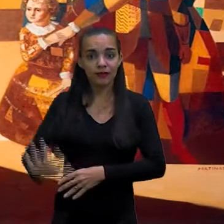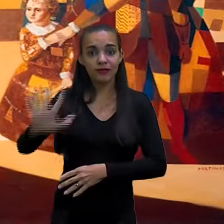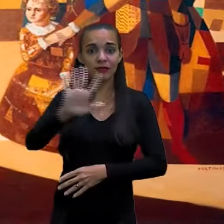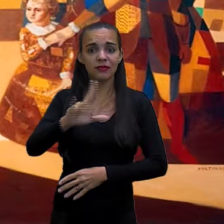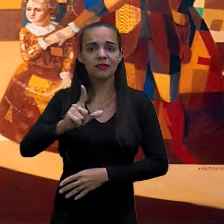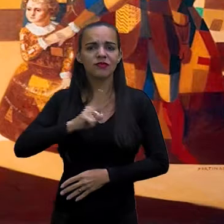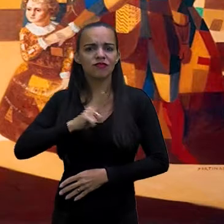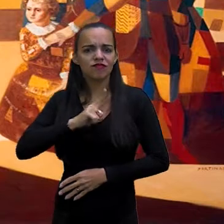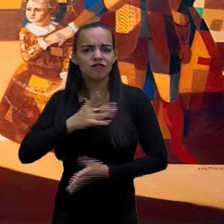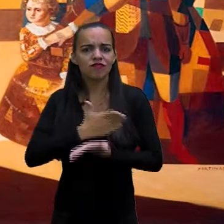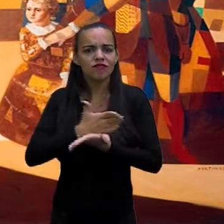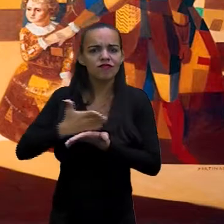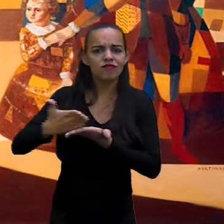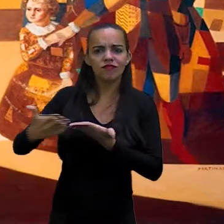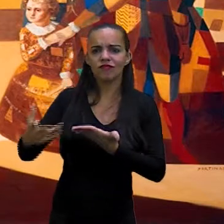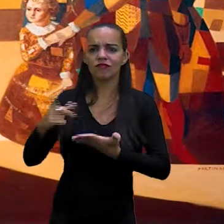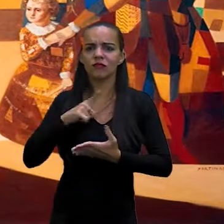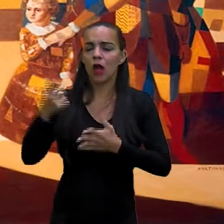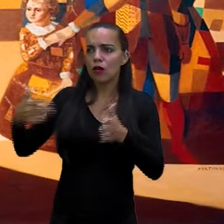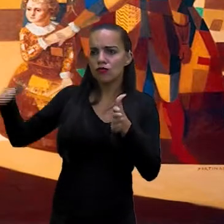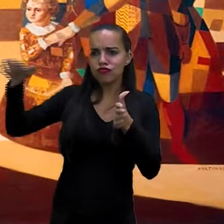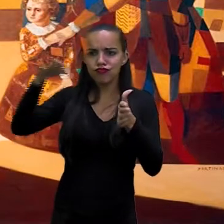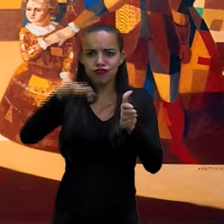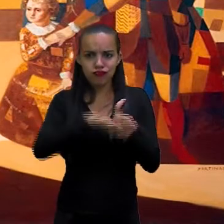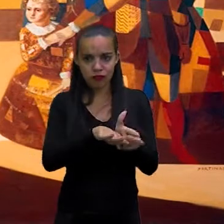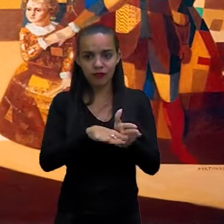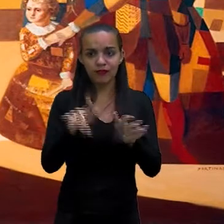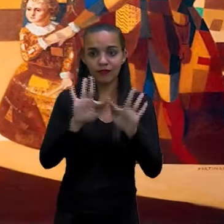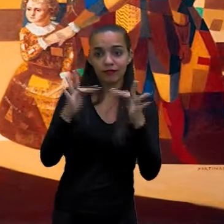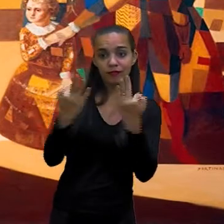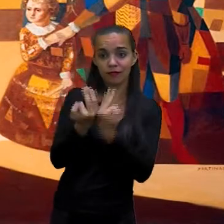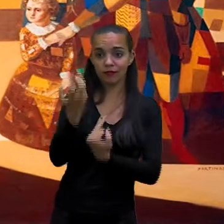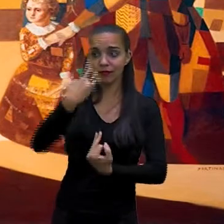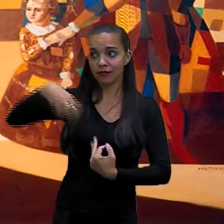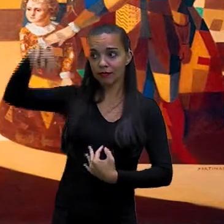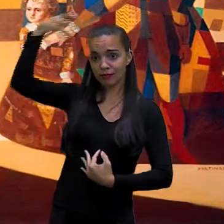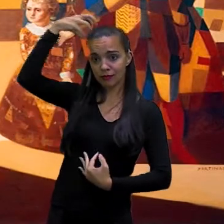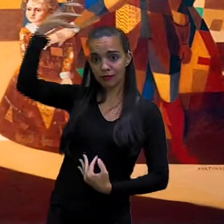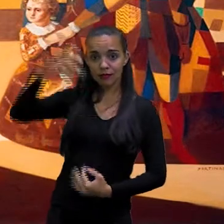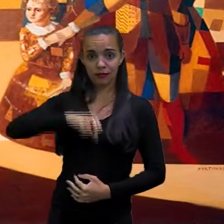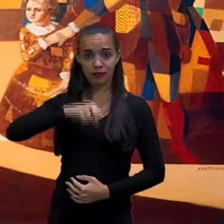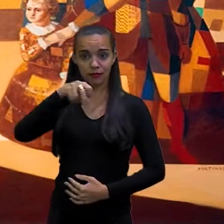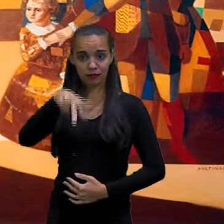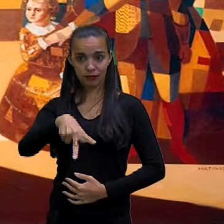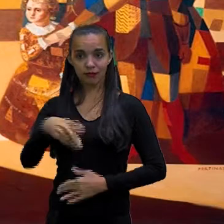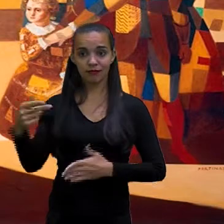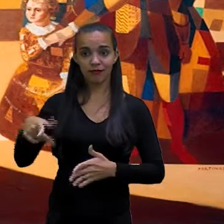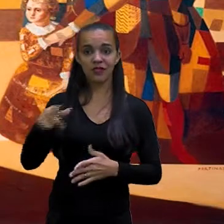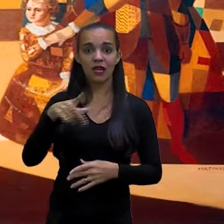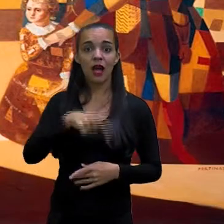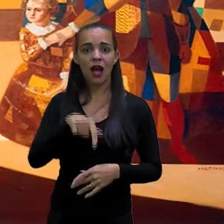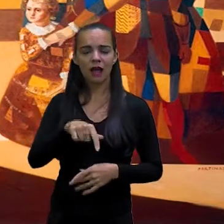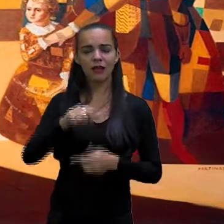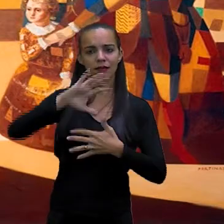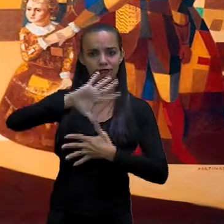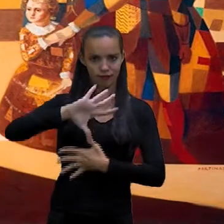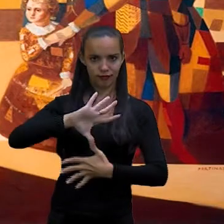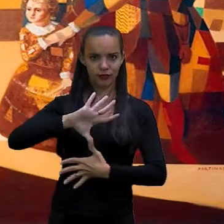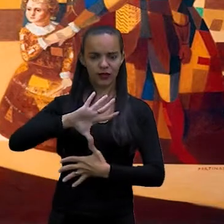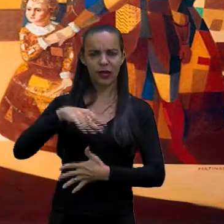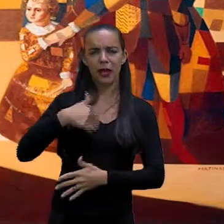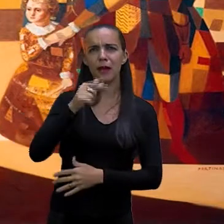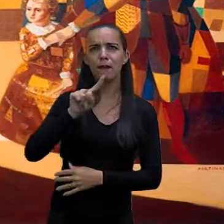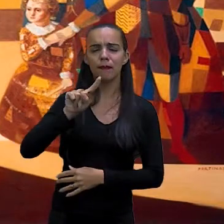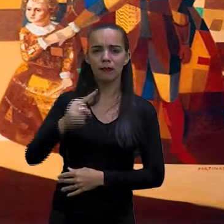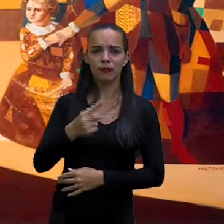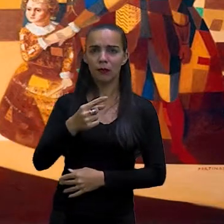se iniciou com a vinda da família real portuguesa para a América, em 1808.